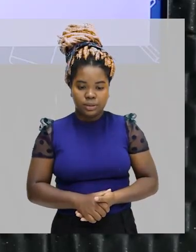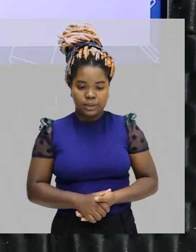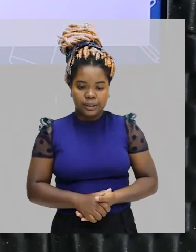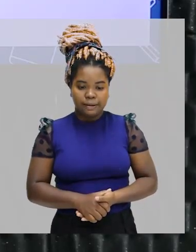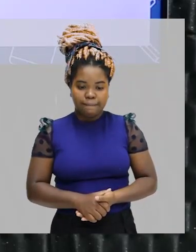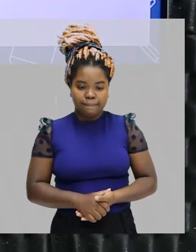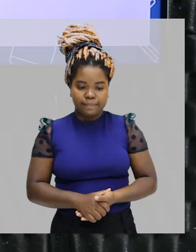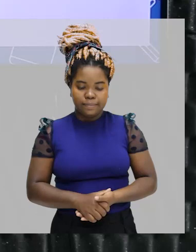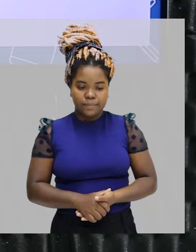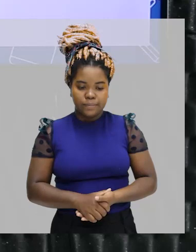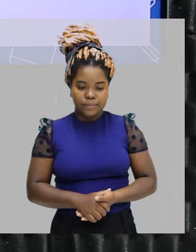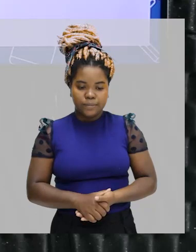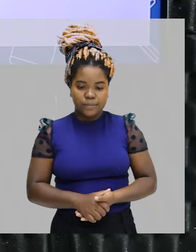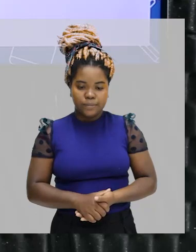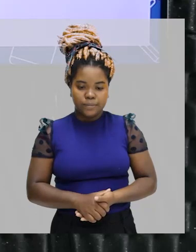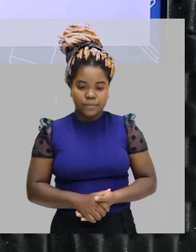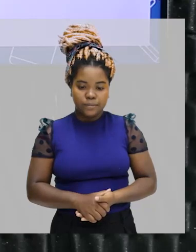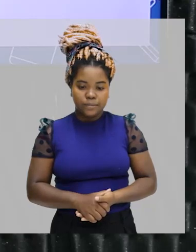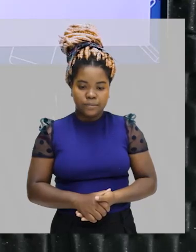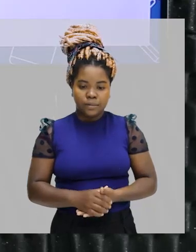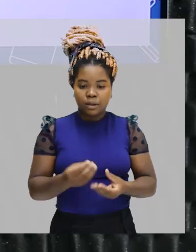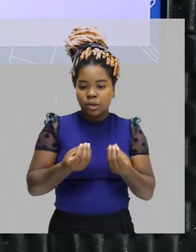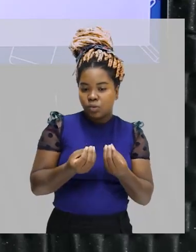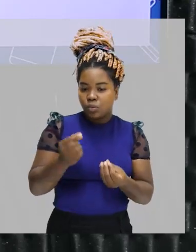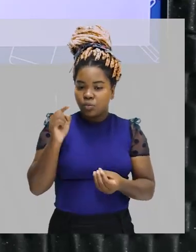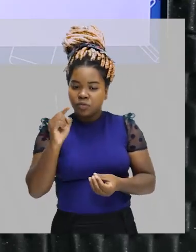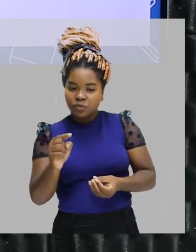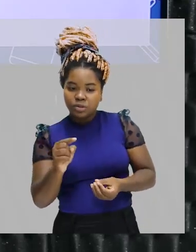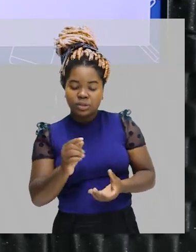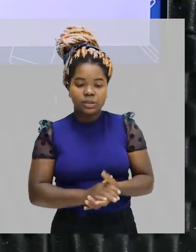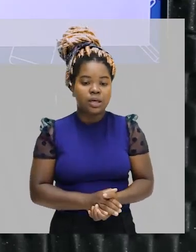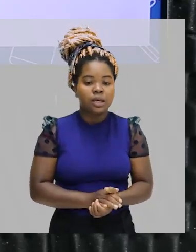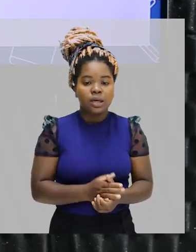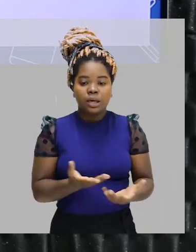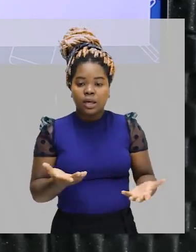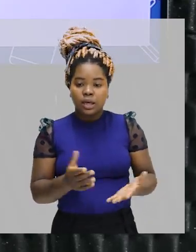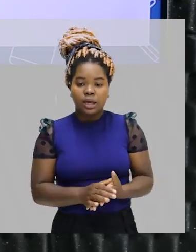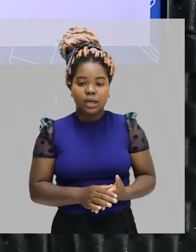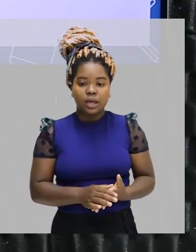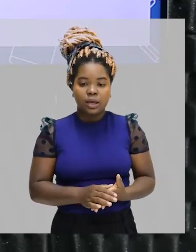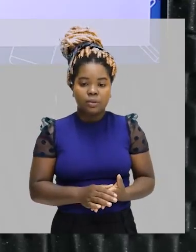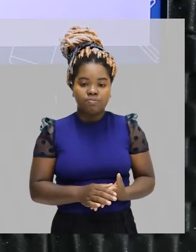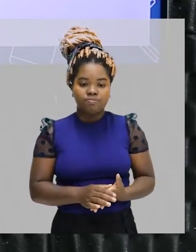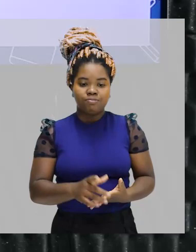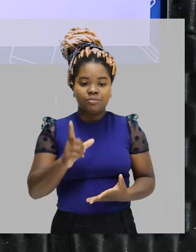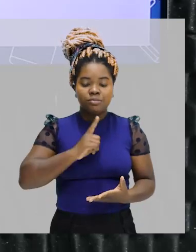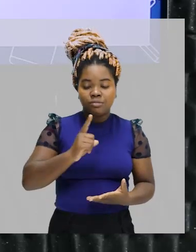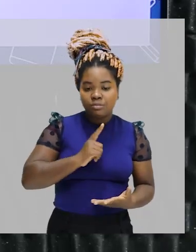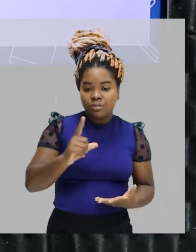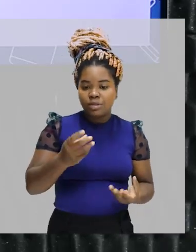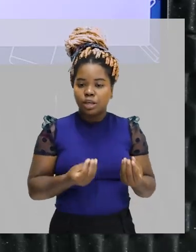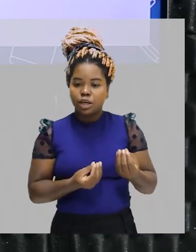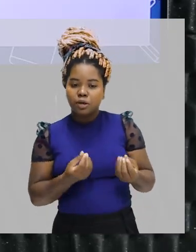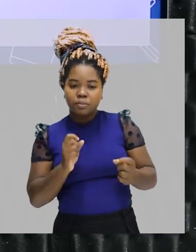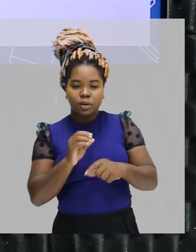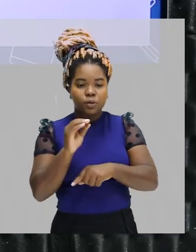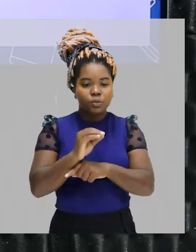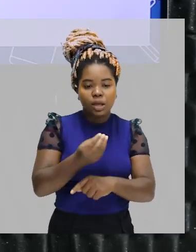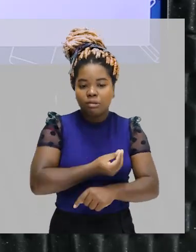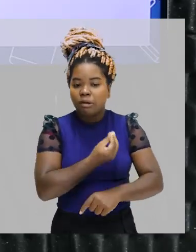a living. É a forma que você ganha a vida. A gente não tem essa expressão, ganhar a vida? Então, é a forma que você